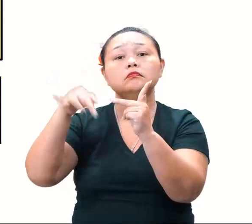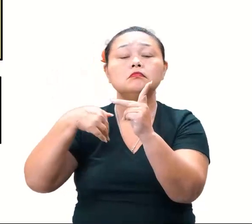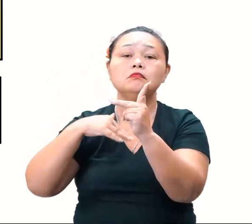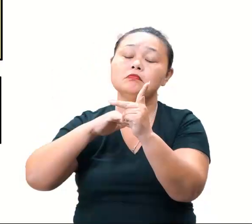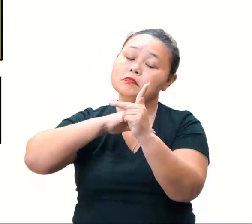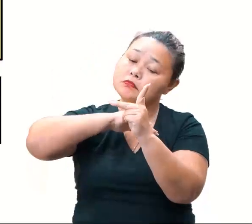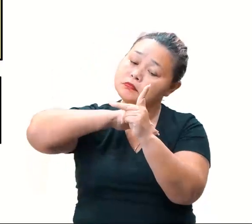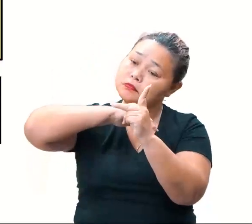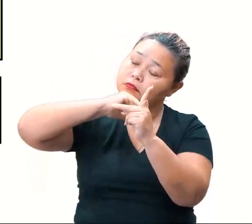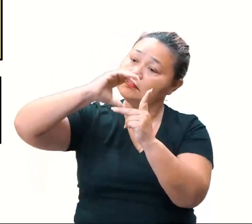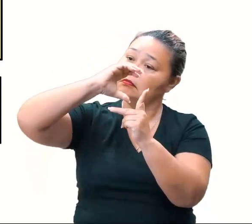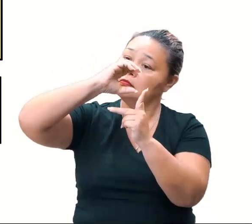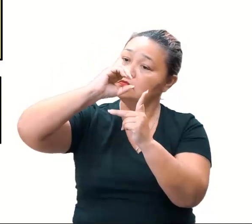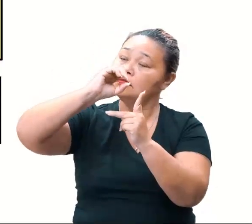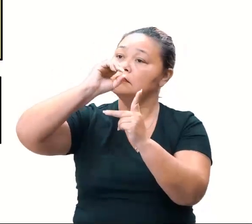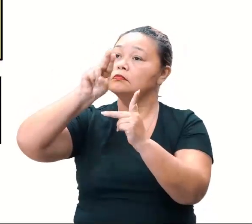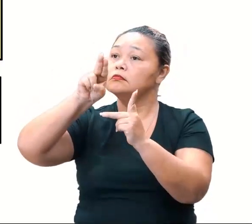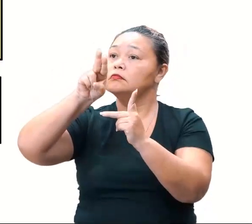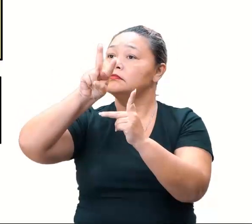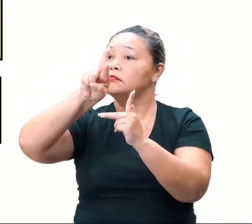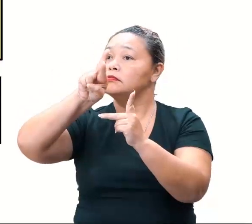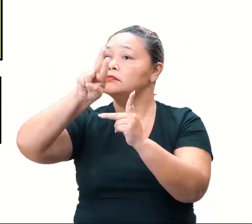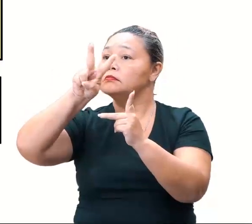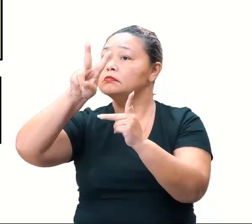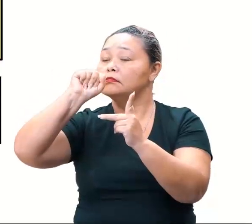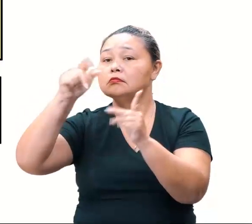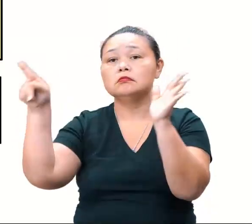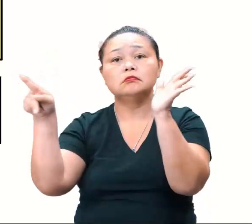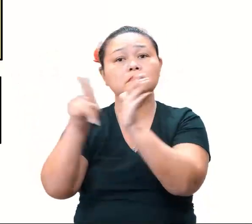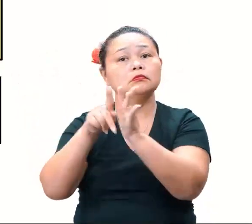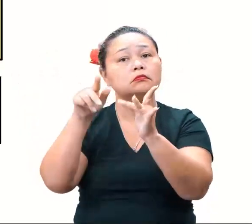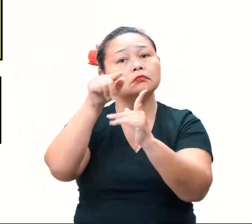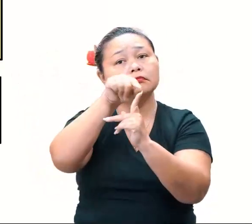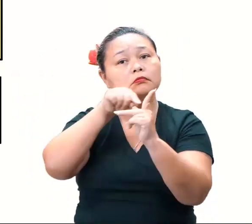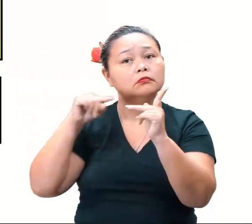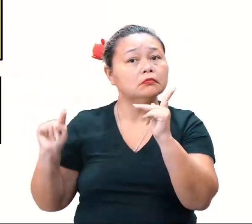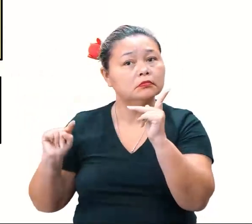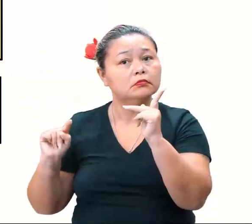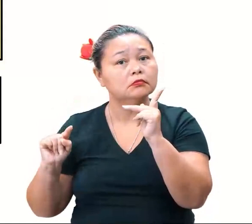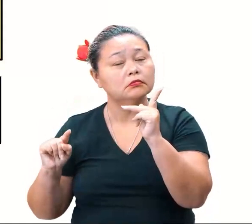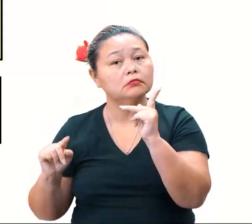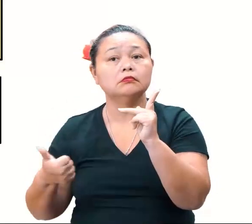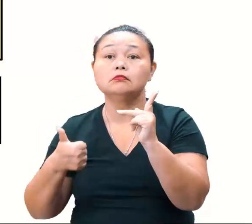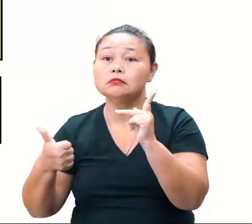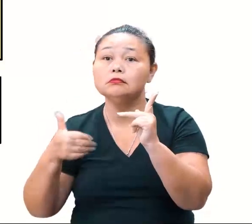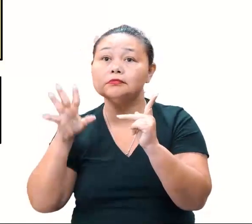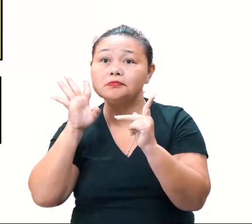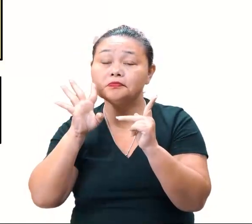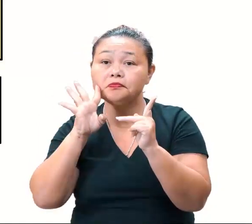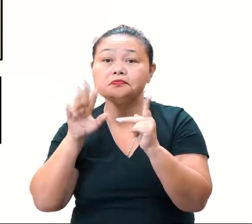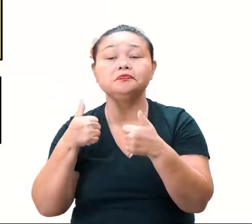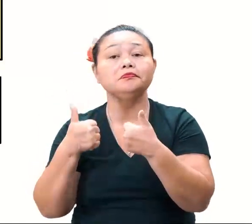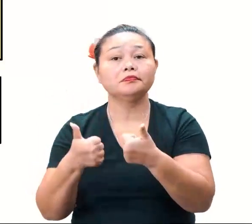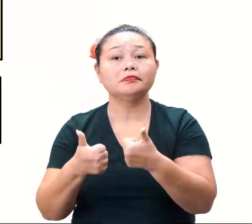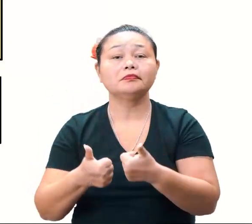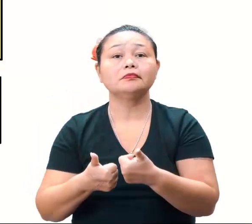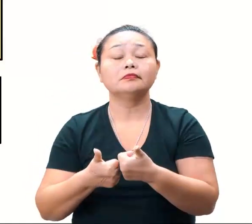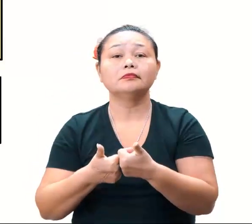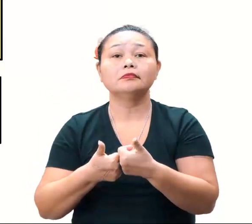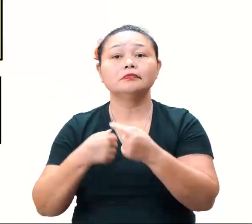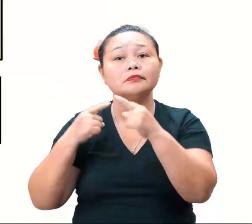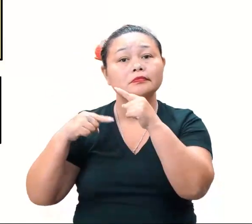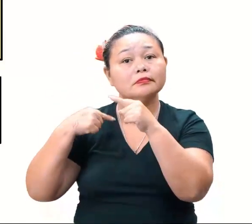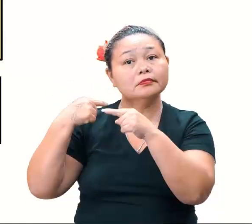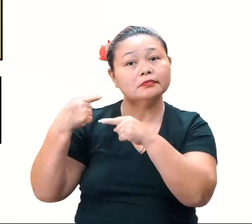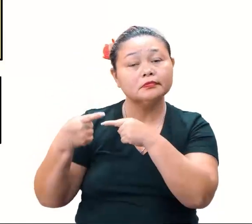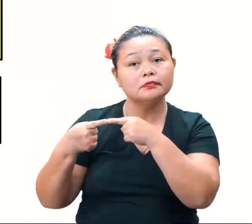assim, traçar a curva da função. Legal, né? Muito bom. Traçando a curva da função,